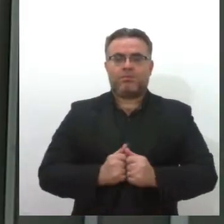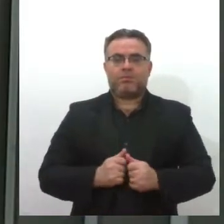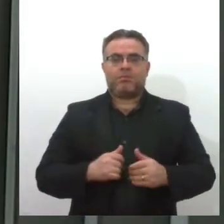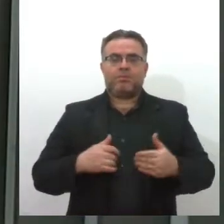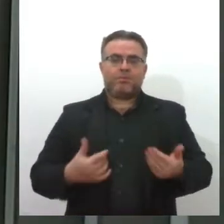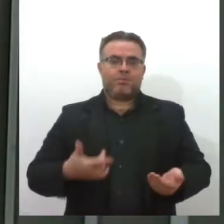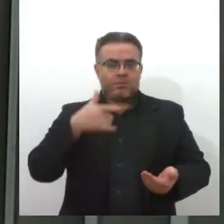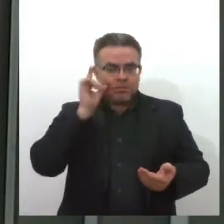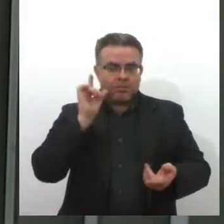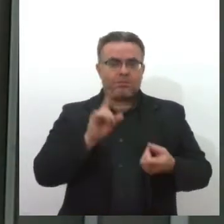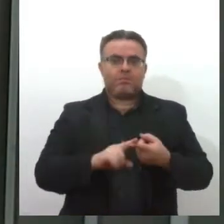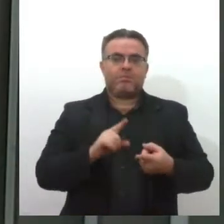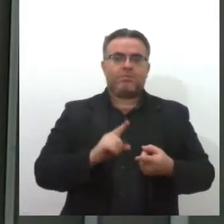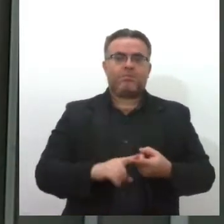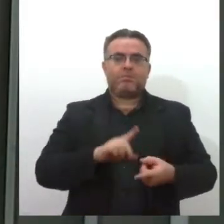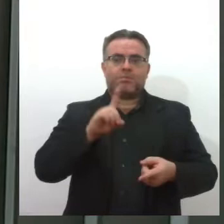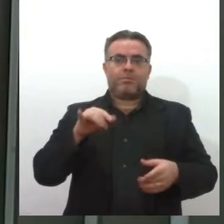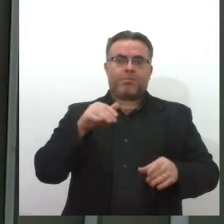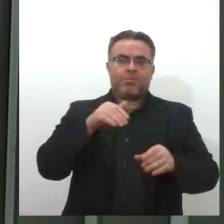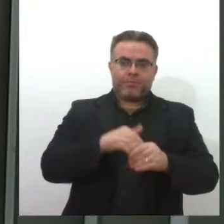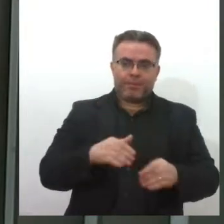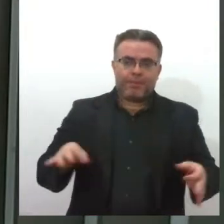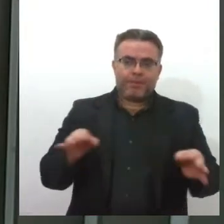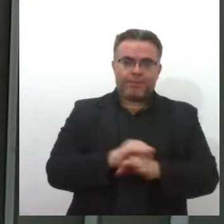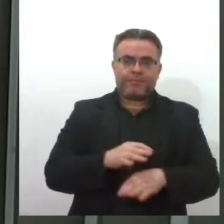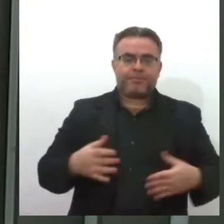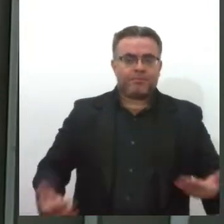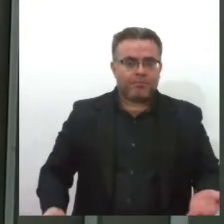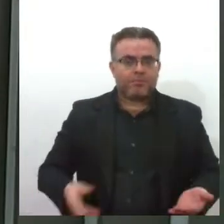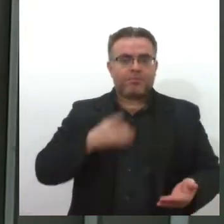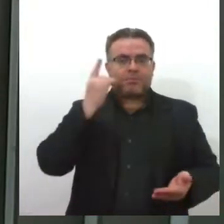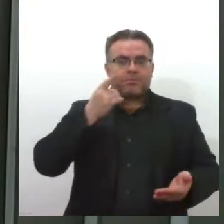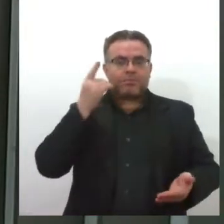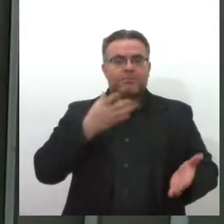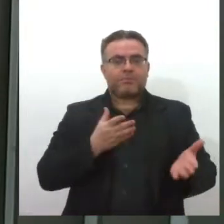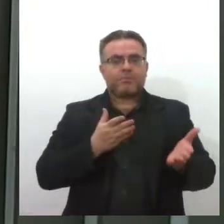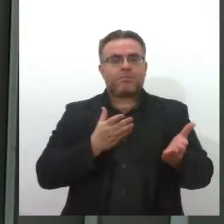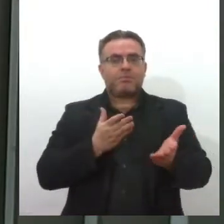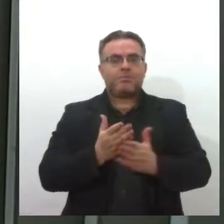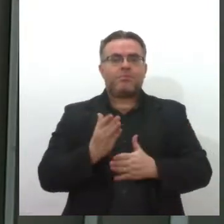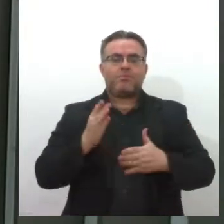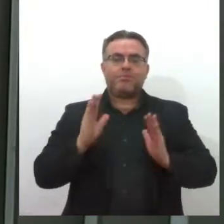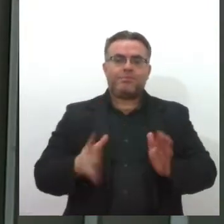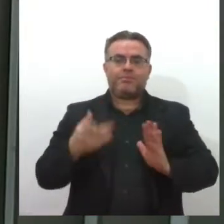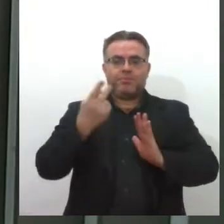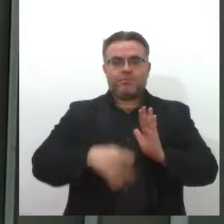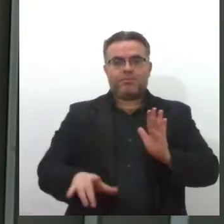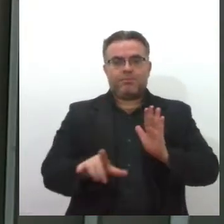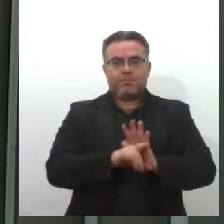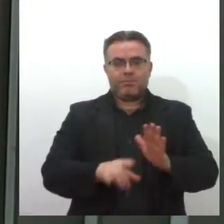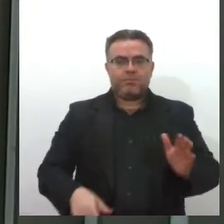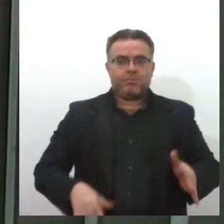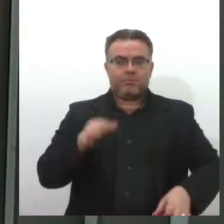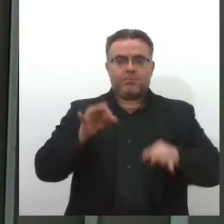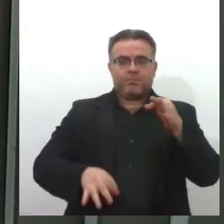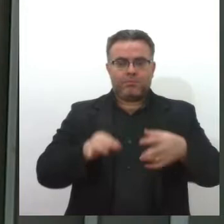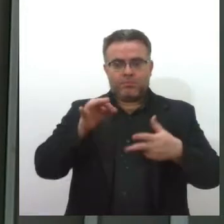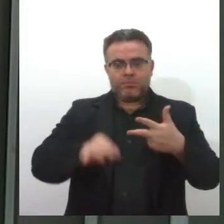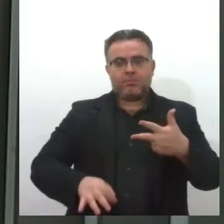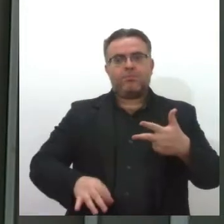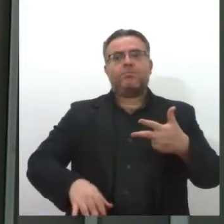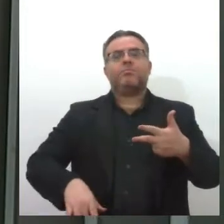Ontem também foi dia de votação na LESE. Os deputados aprovaram projetos do Executivo, Judiciário, além